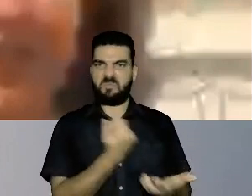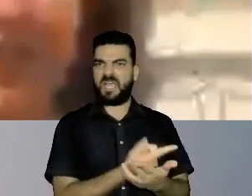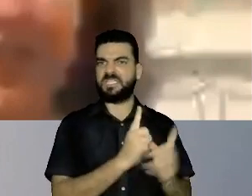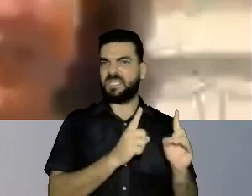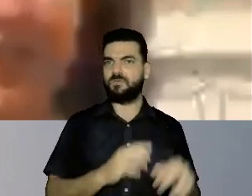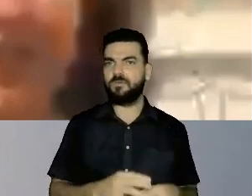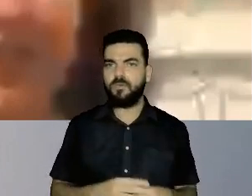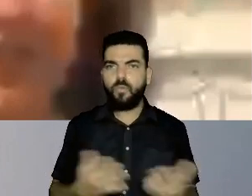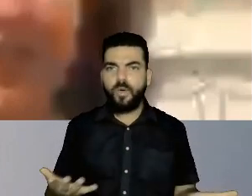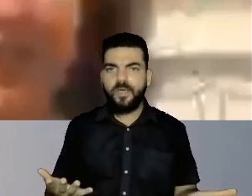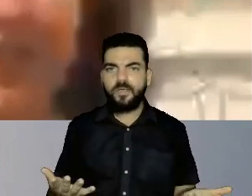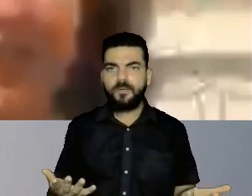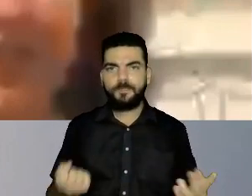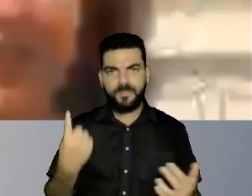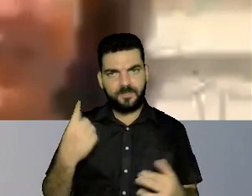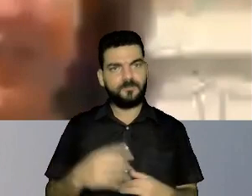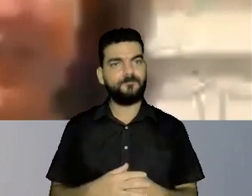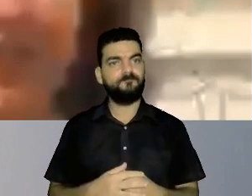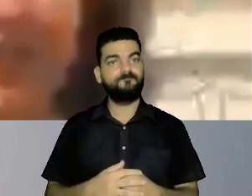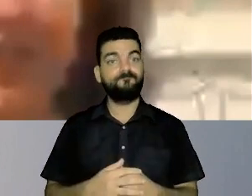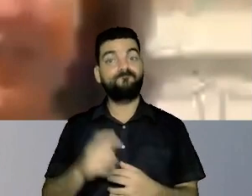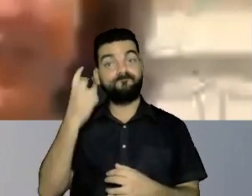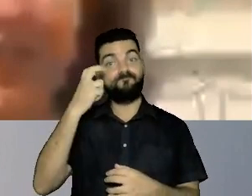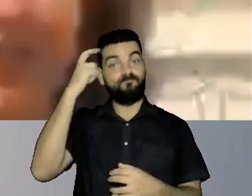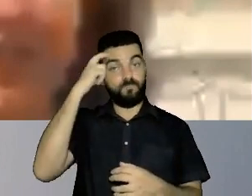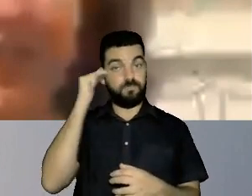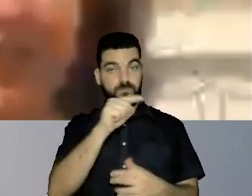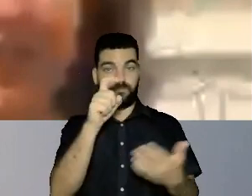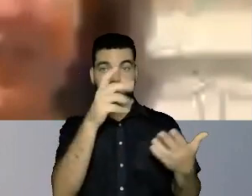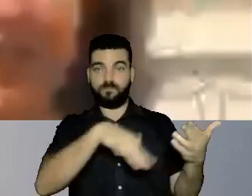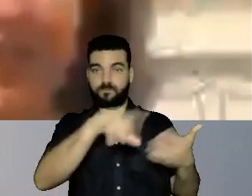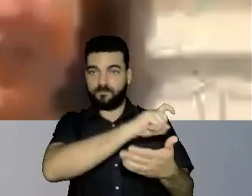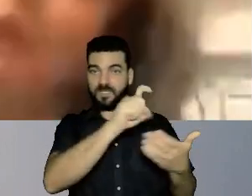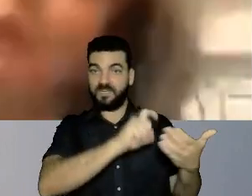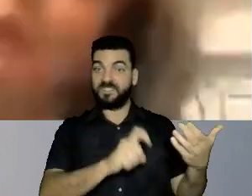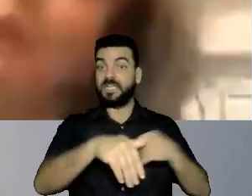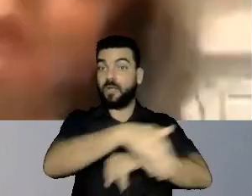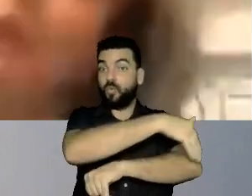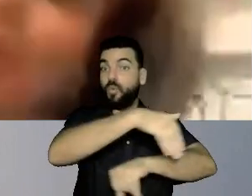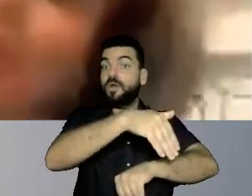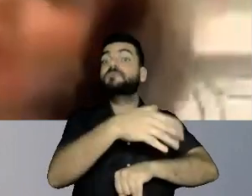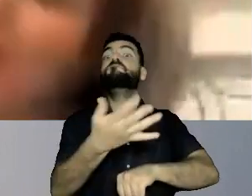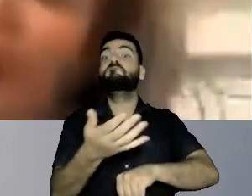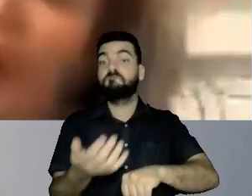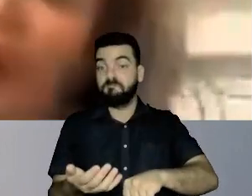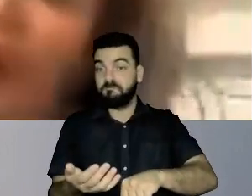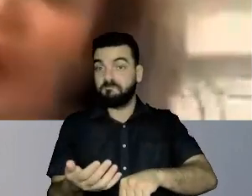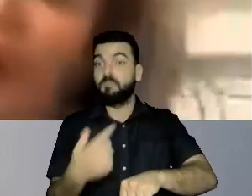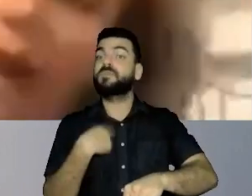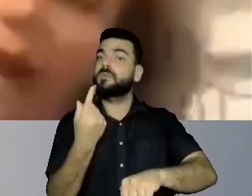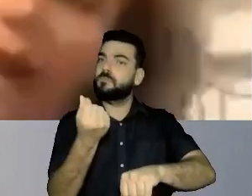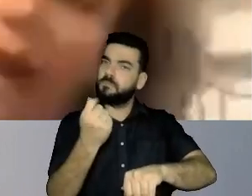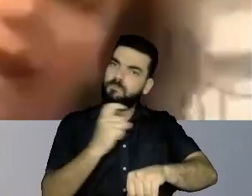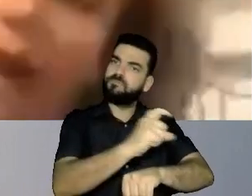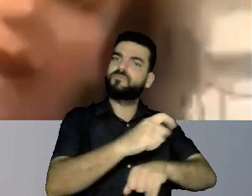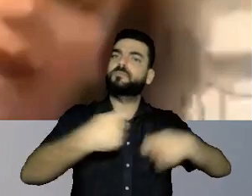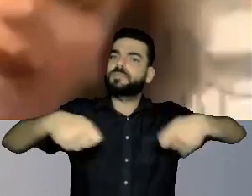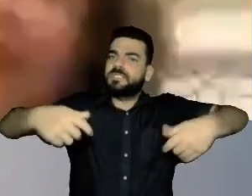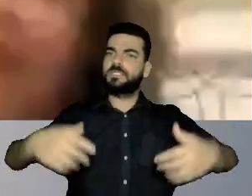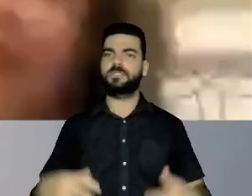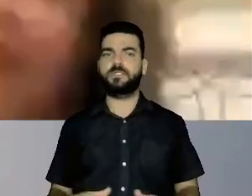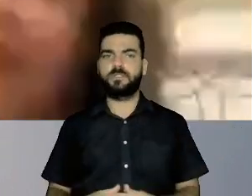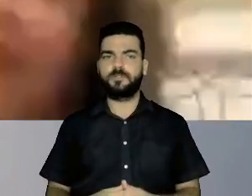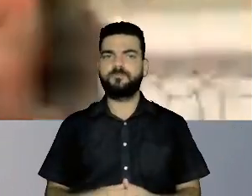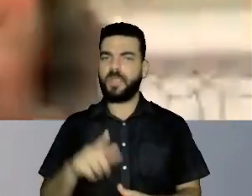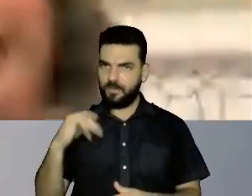mas como há essa invisibilidade, uma invisibilidade econômica, não só cultural, porque a cultura,